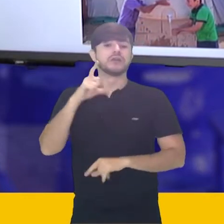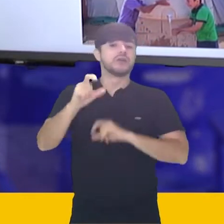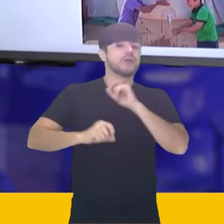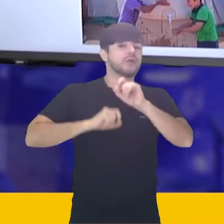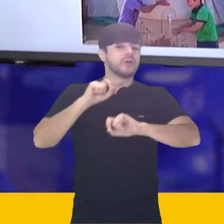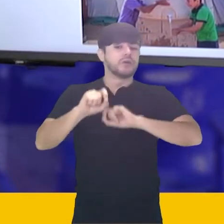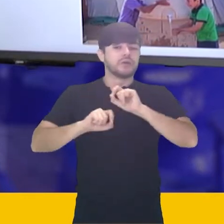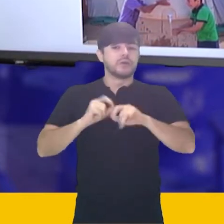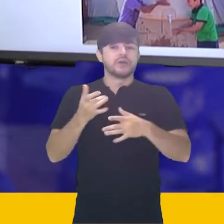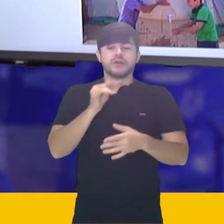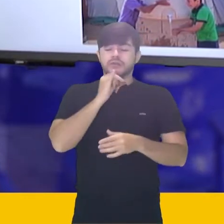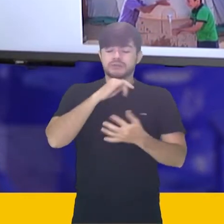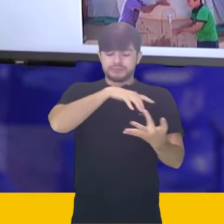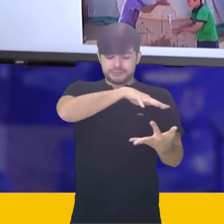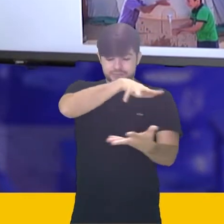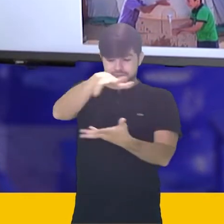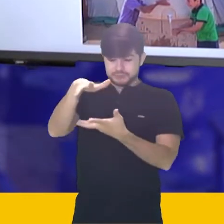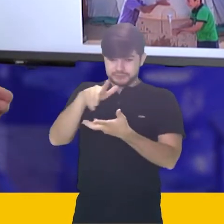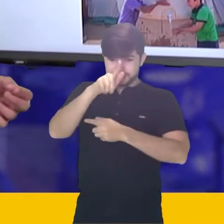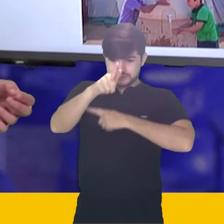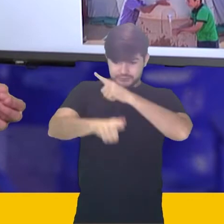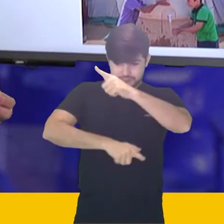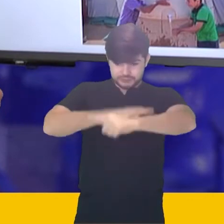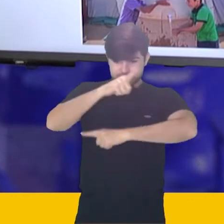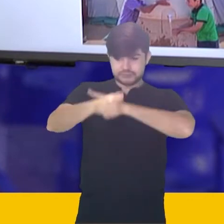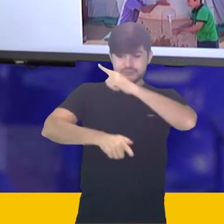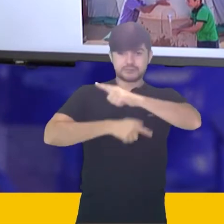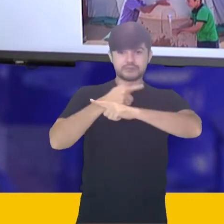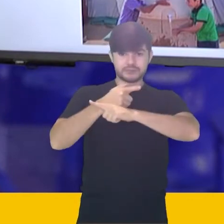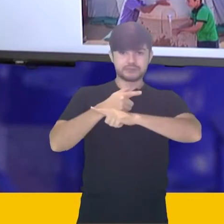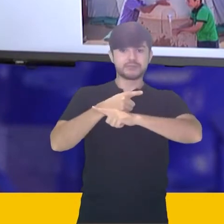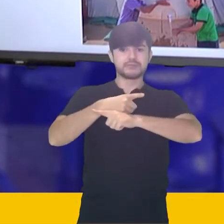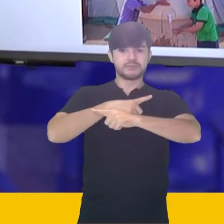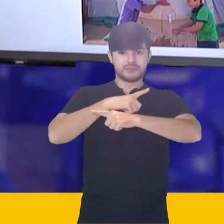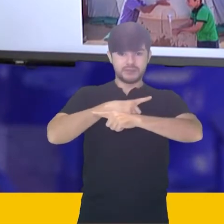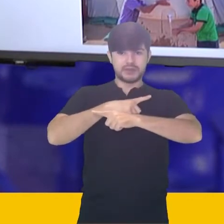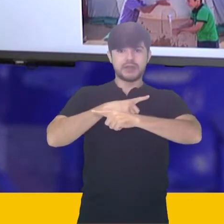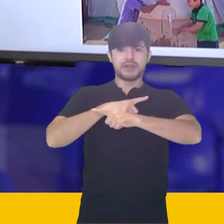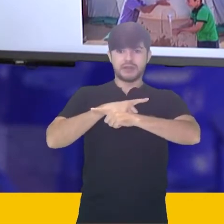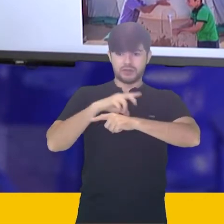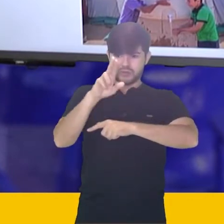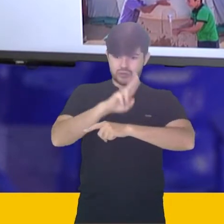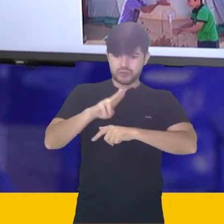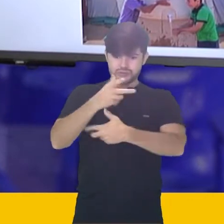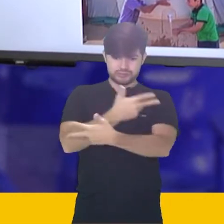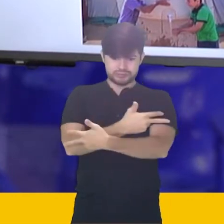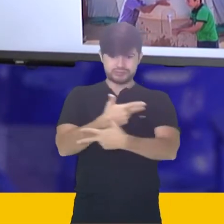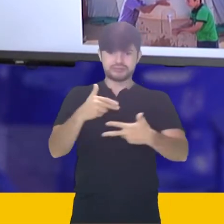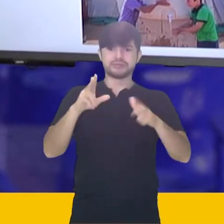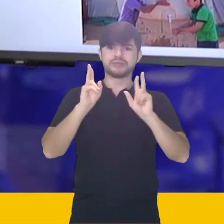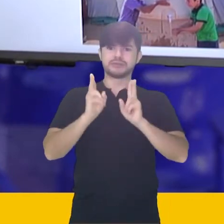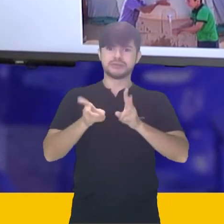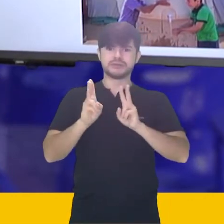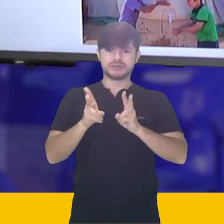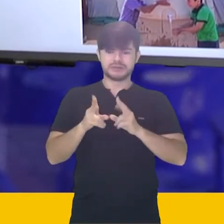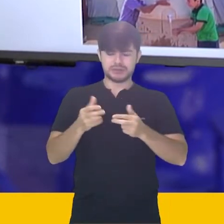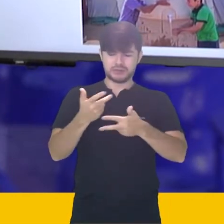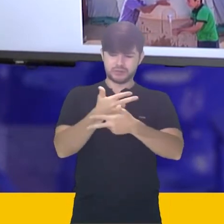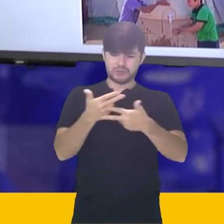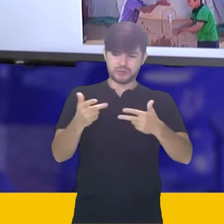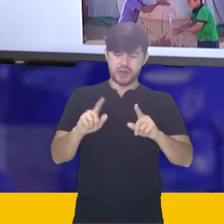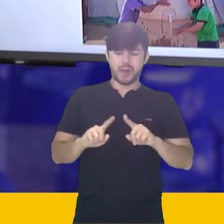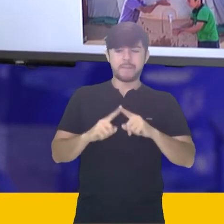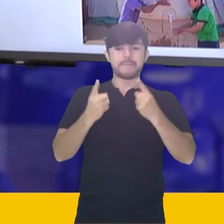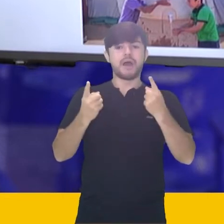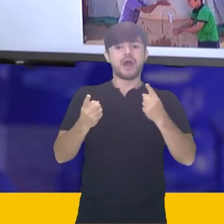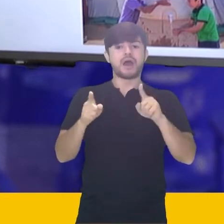da globalização, um acesso maior, né, aos bens, aos produtos, né, às mercadorias, mas ao